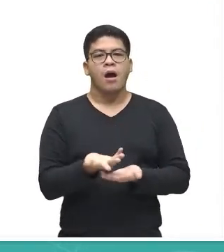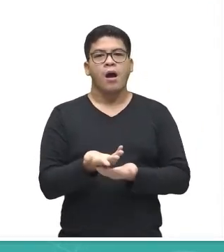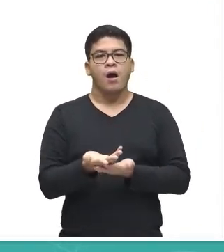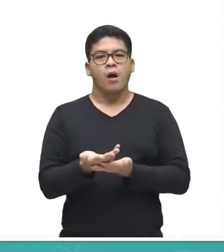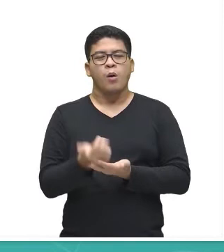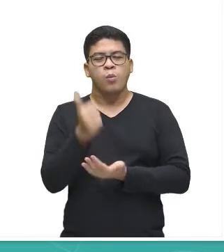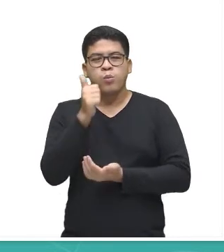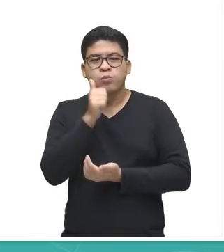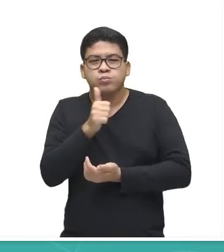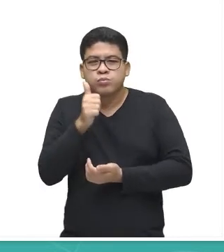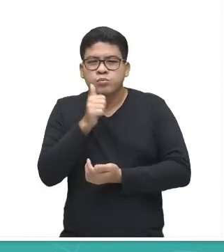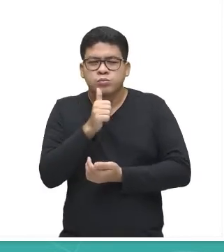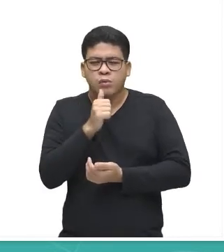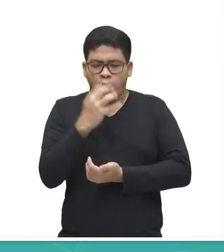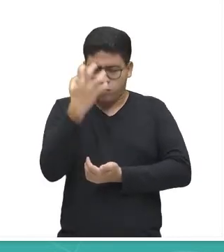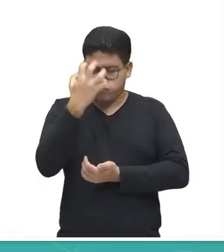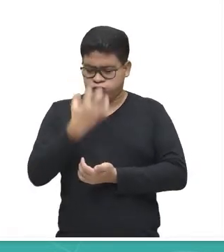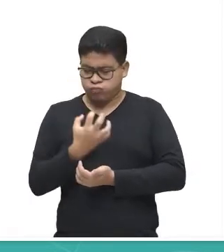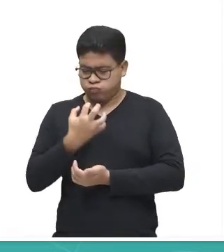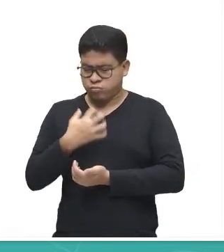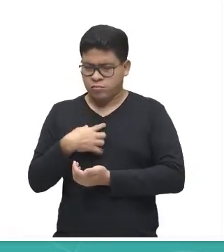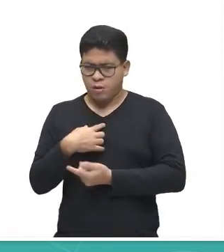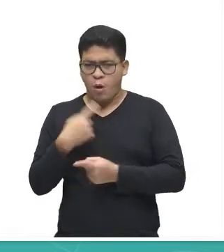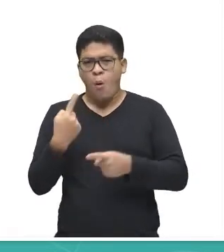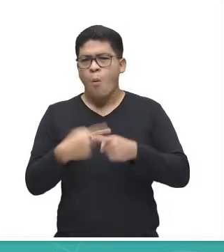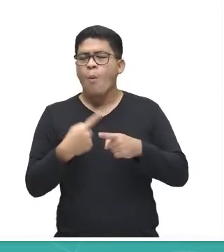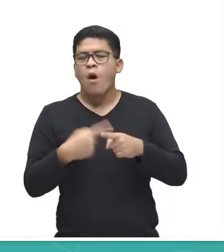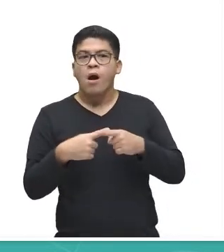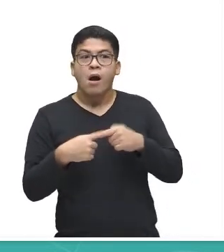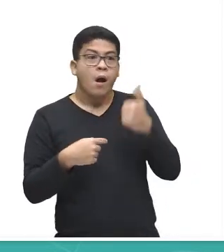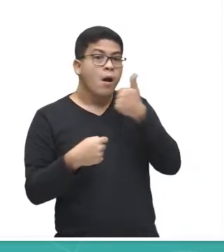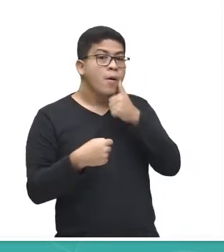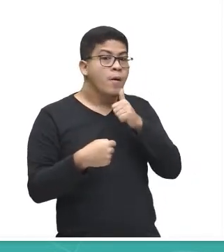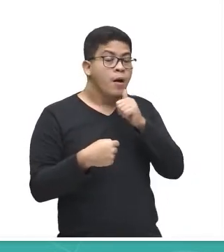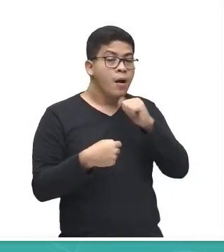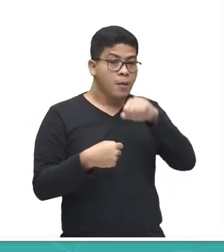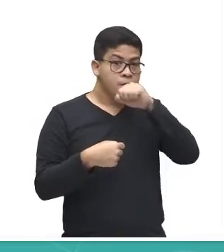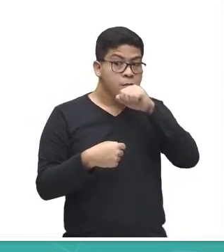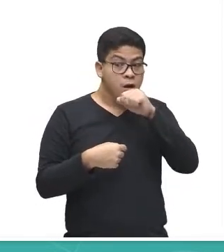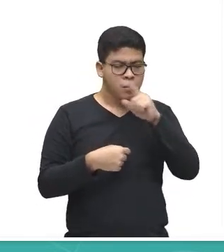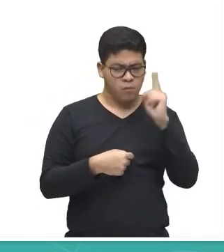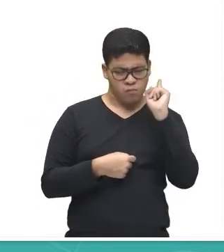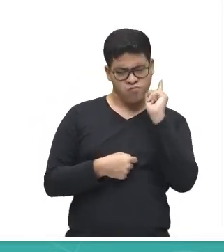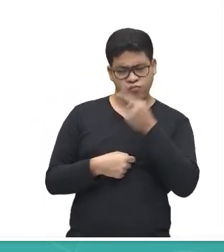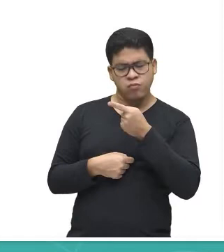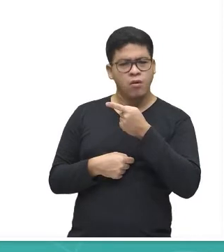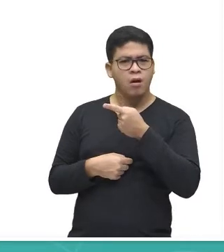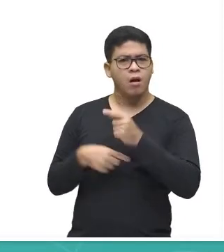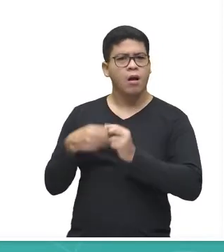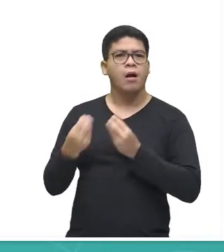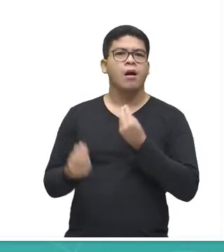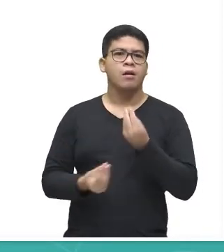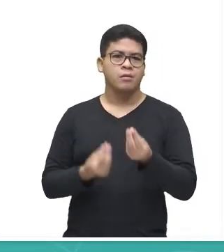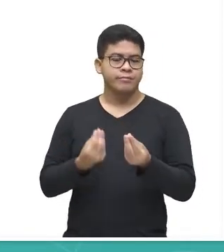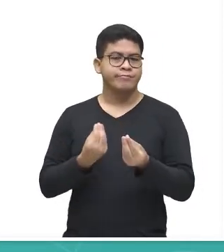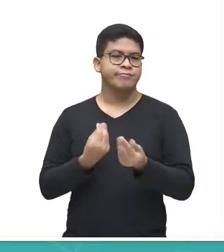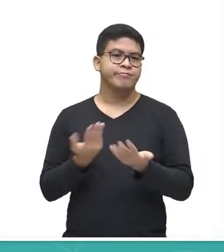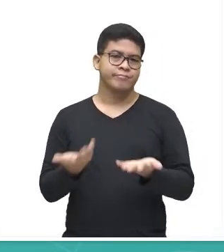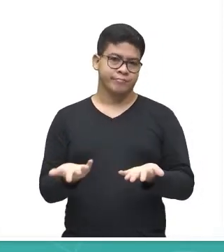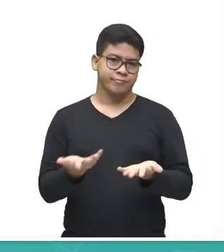esses conflitos, né? E essa característica, ela se dá por quê? Porque na entrada